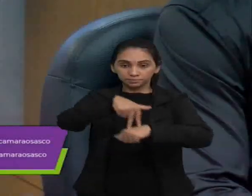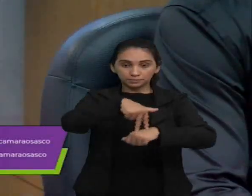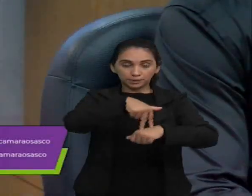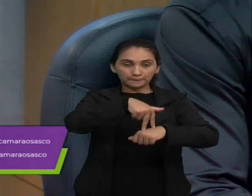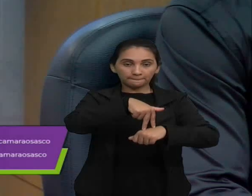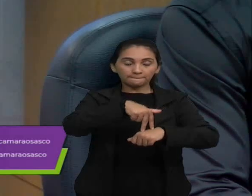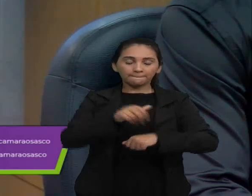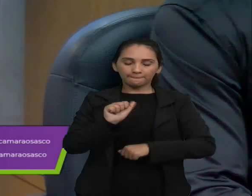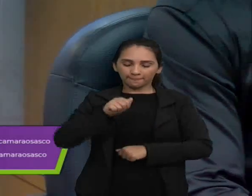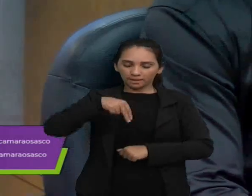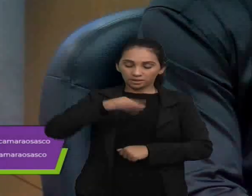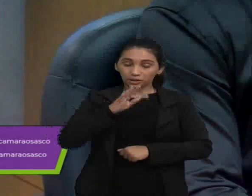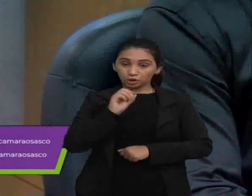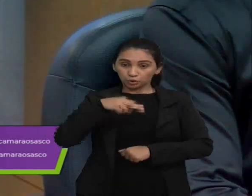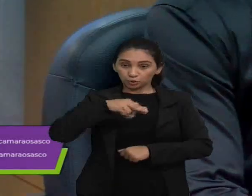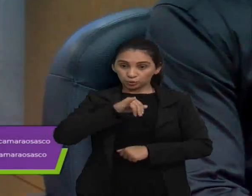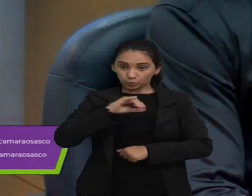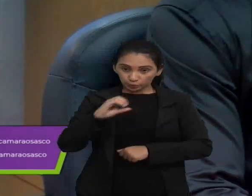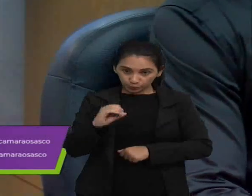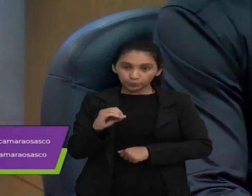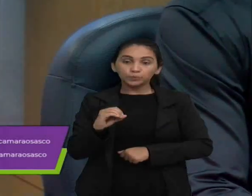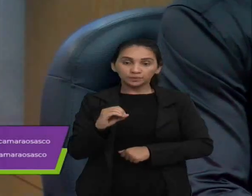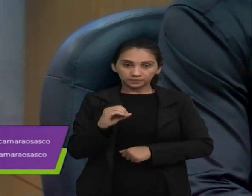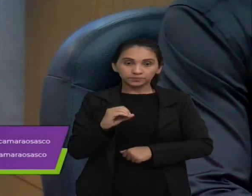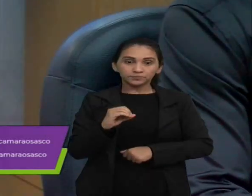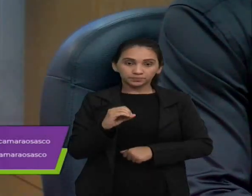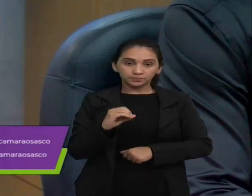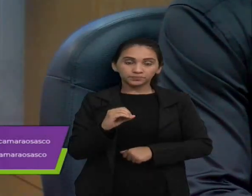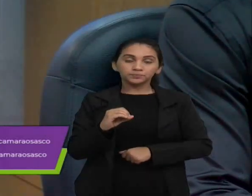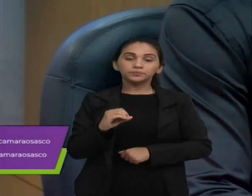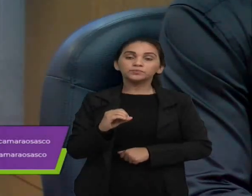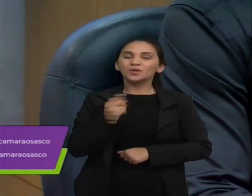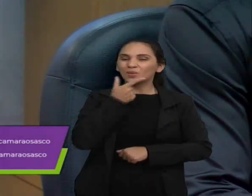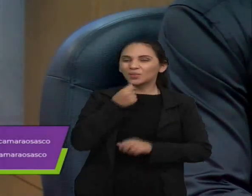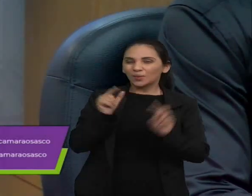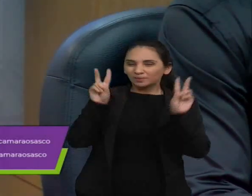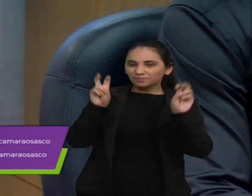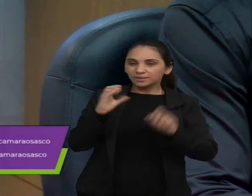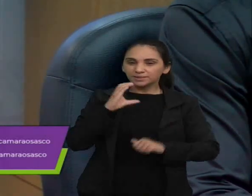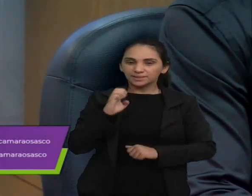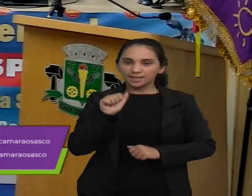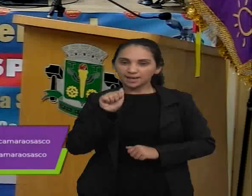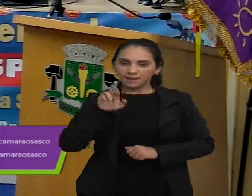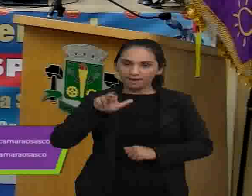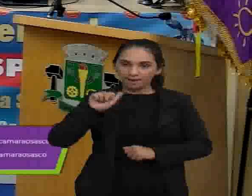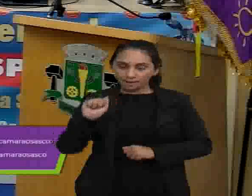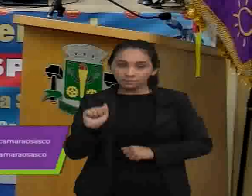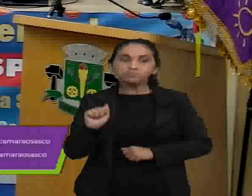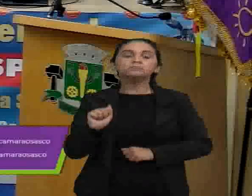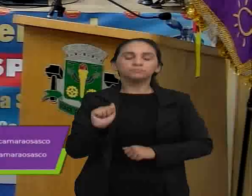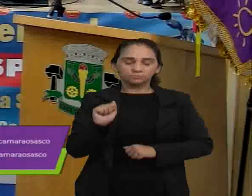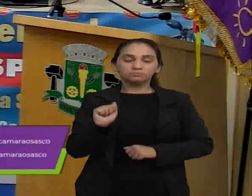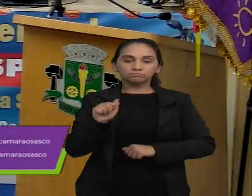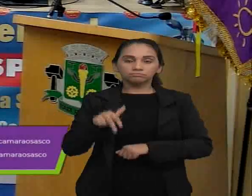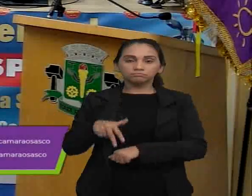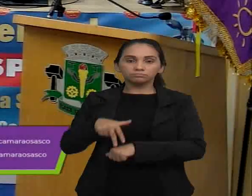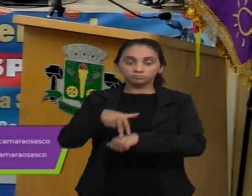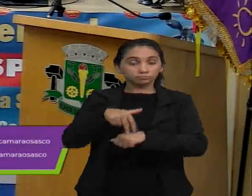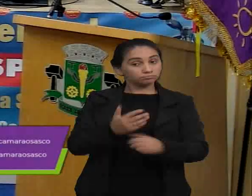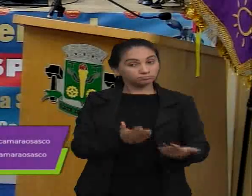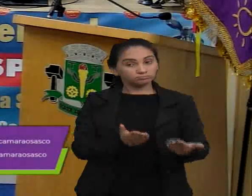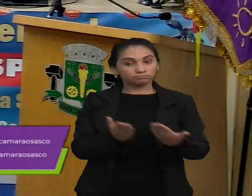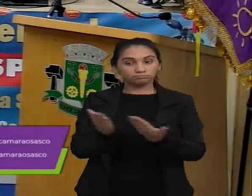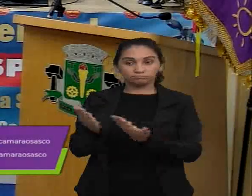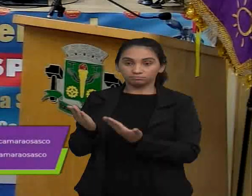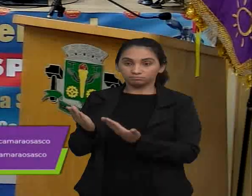Antônio da Silva, não vou me acostumar dessa forma, o Ceará, diretor de base do Cintaema. O microfone está